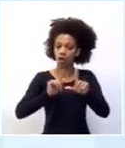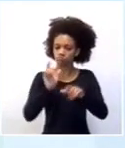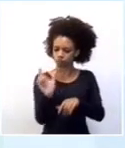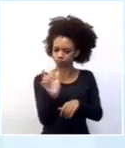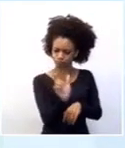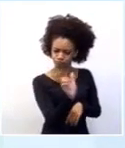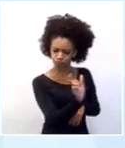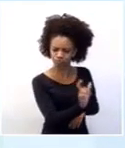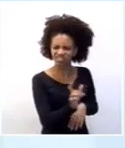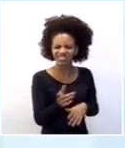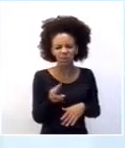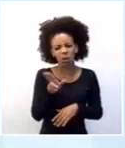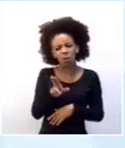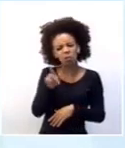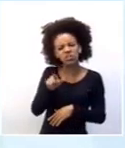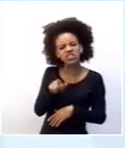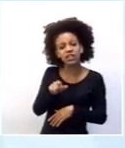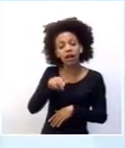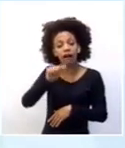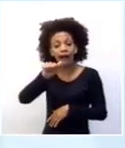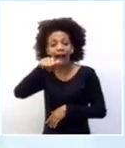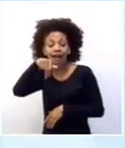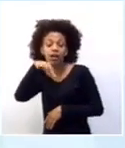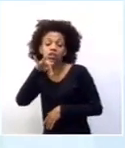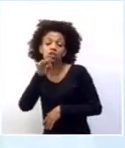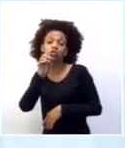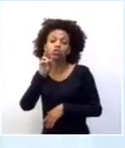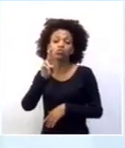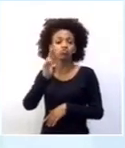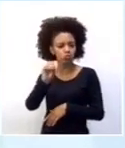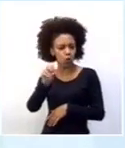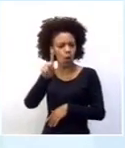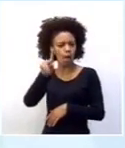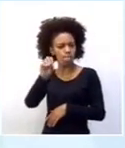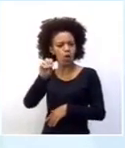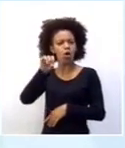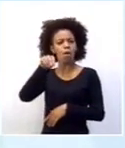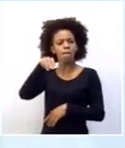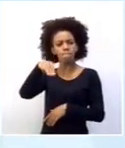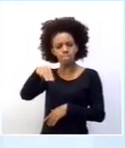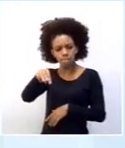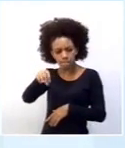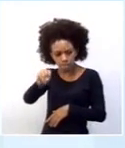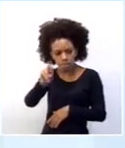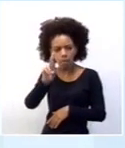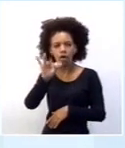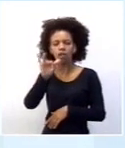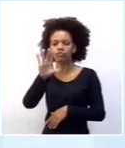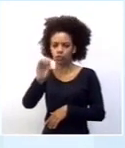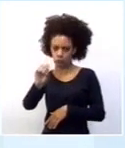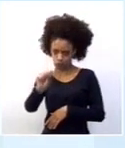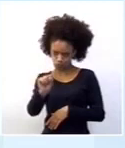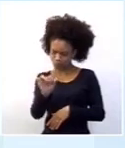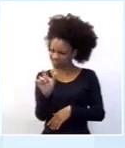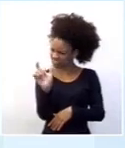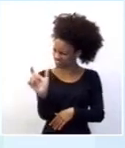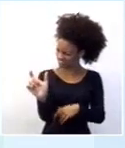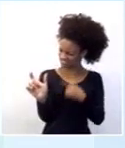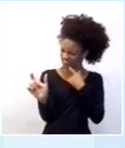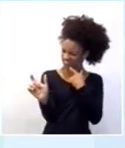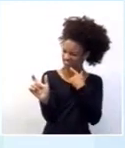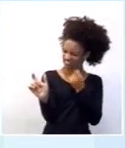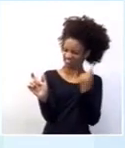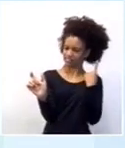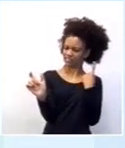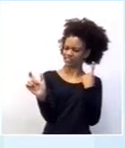Antropomórficos, que esses deuses eram antropomórficos. Aqui do lado está escrito, ó, deuses com forma humanas. Mas vamos ler essa palavra, vamos trabalhar ela.